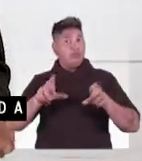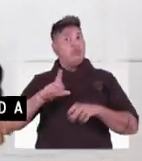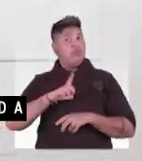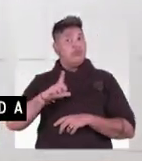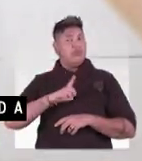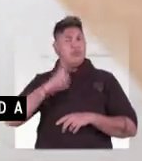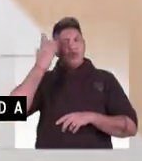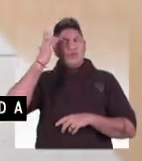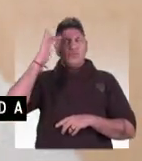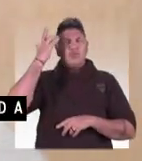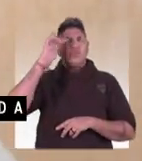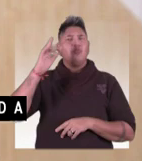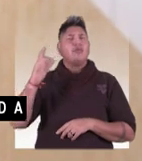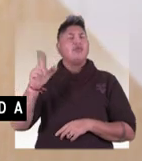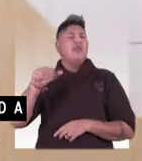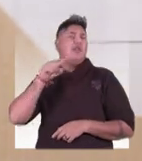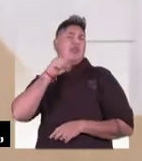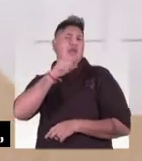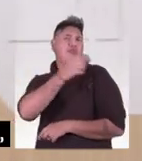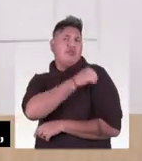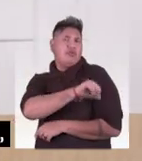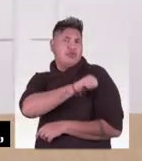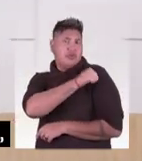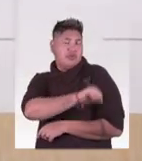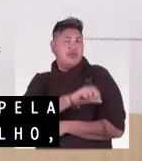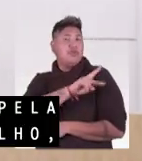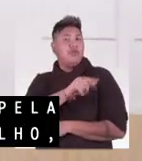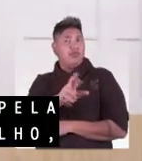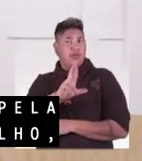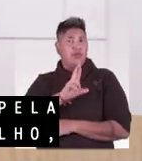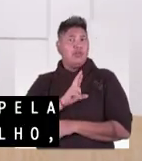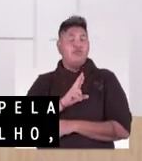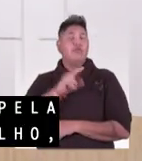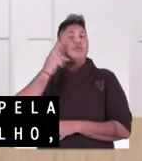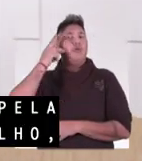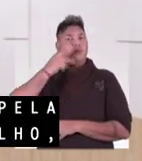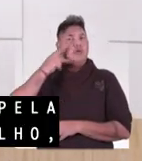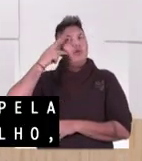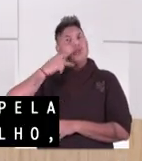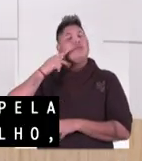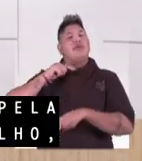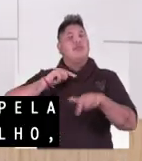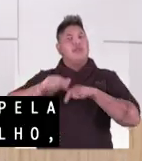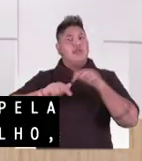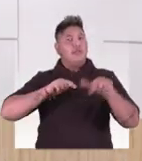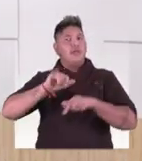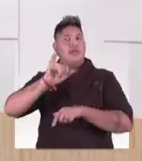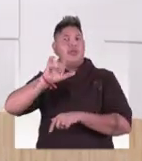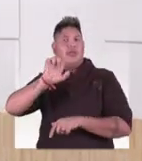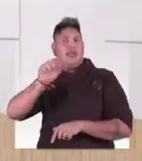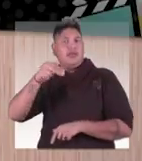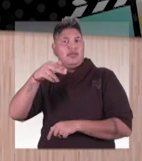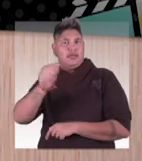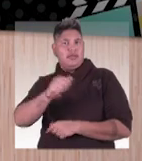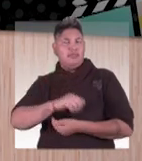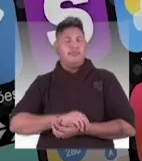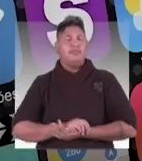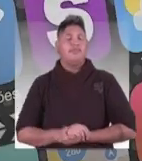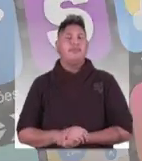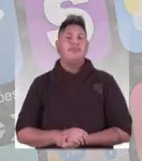assunto, recebemos uma dúvida de Nova Iguaçu, no Rio de Janeiro, que será respondida pela Procuradora do Trabalho, Ileana